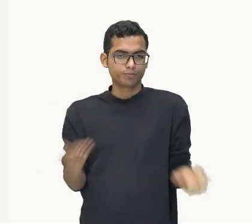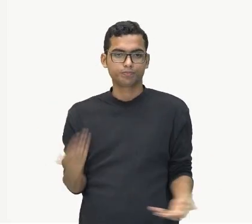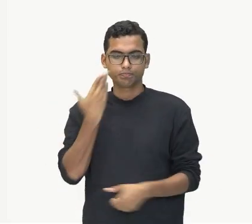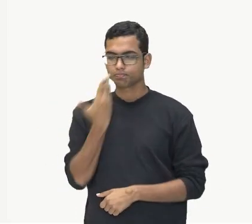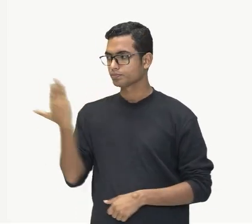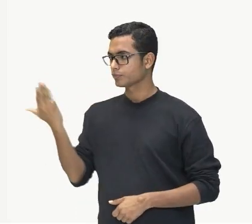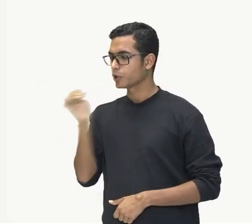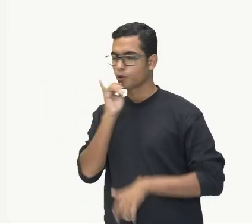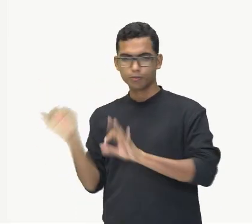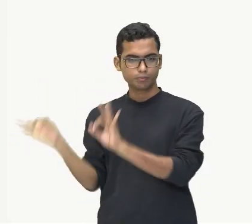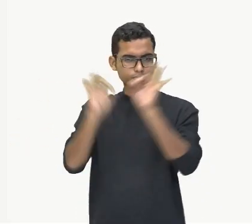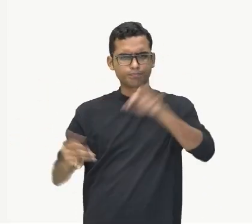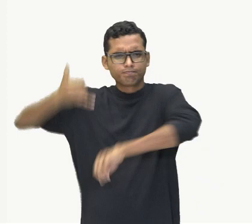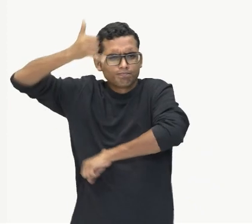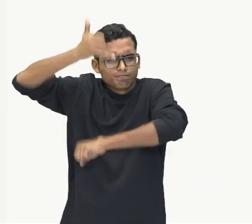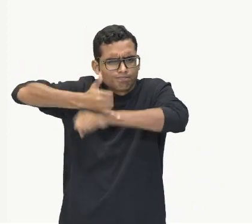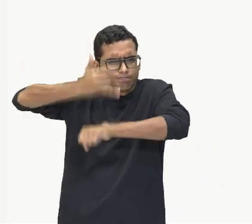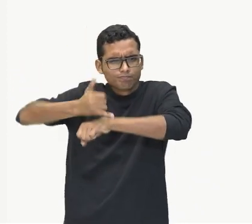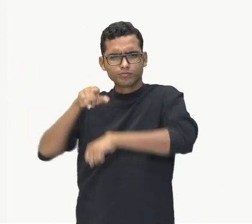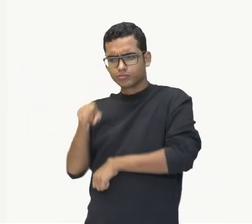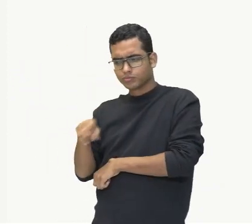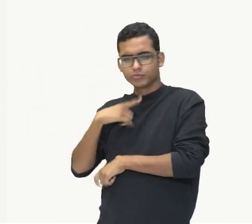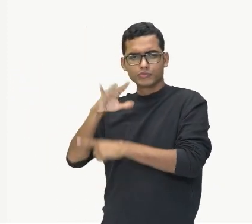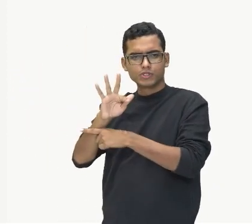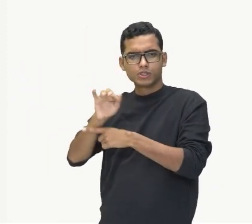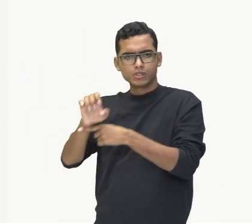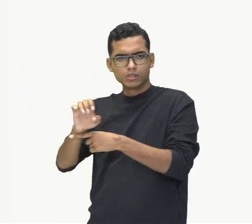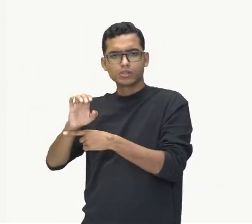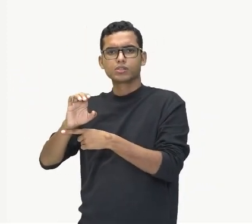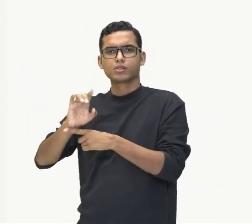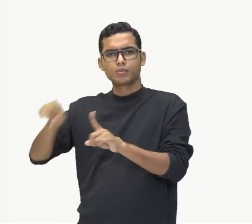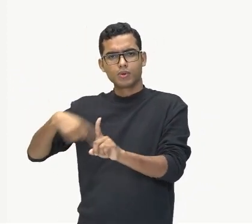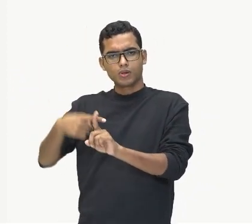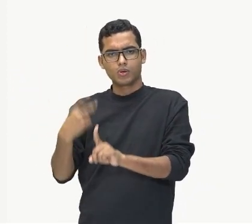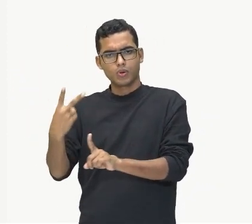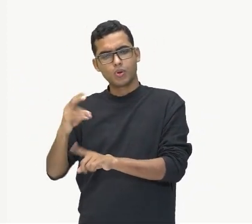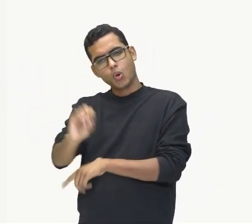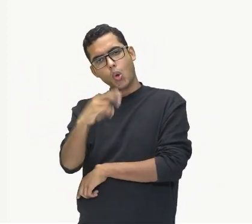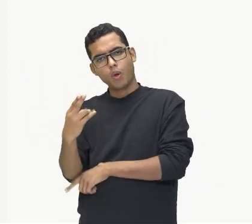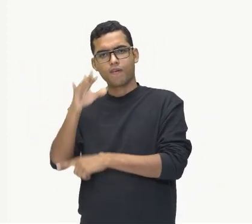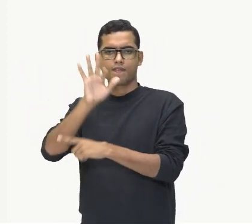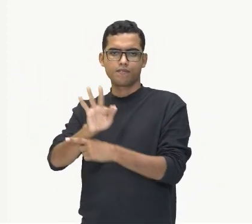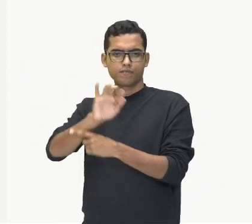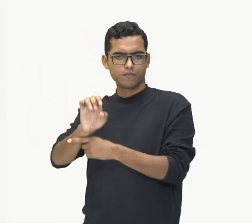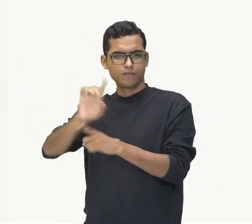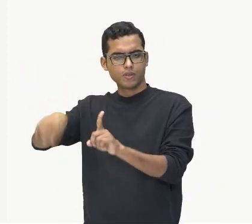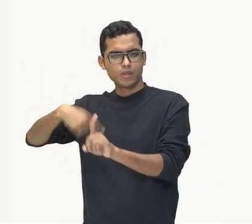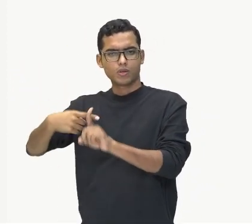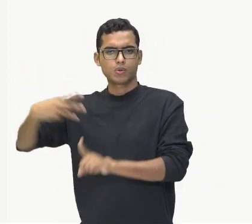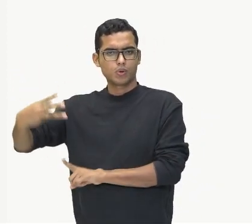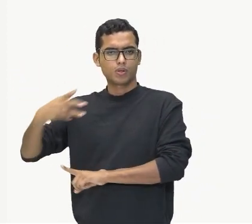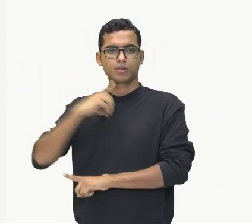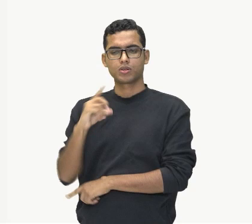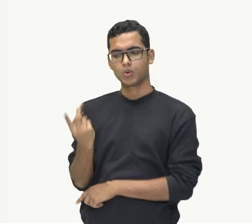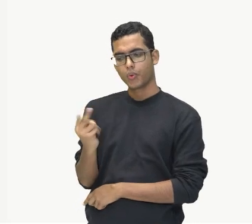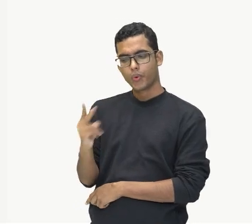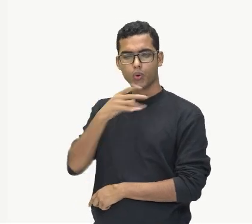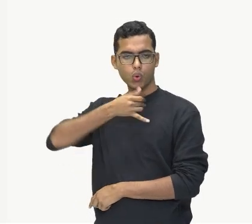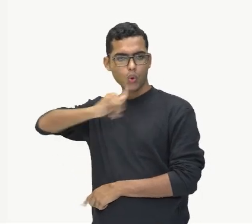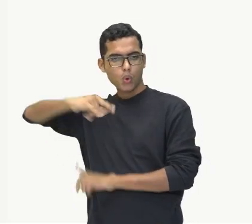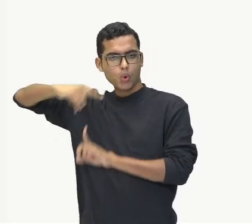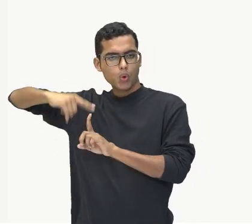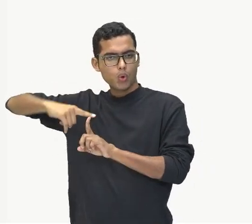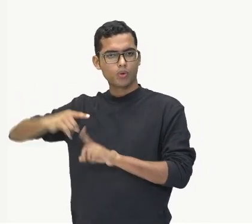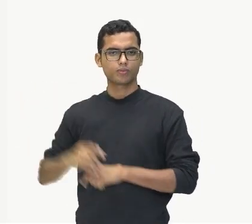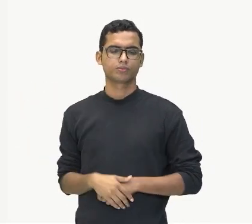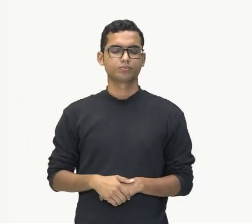o ferro. O ferro, ele pode ser ferro mais 2 e ferro mais 3. Ele tem 2 cargas, mais 2 e